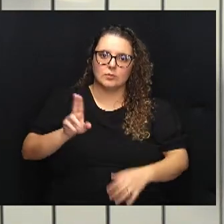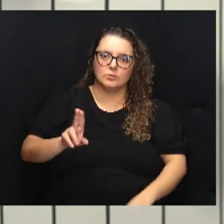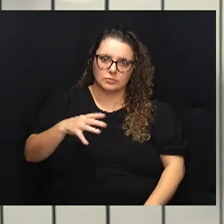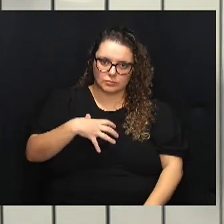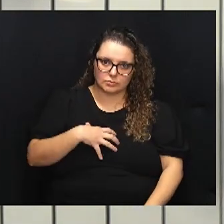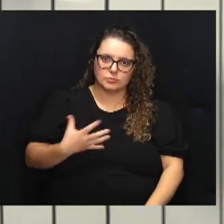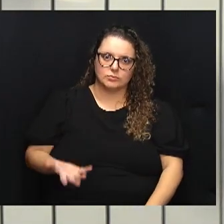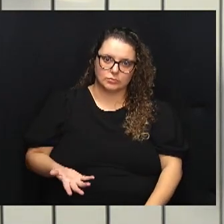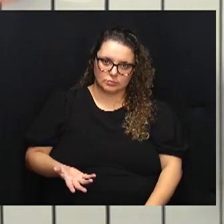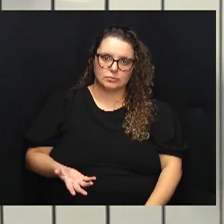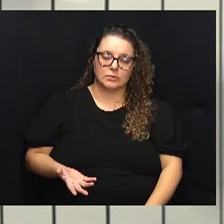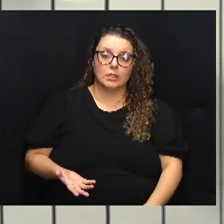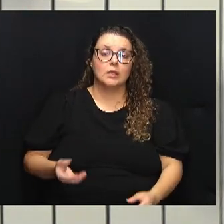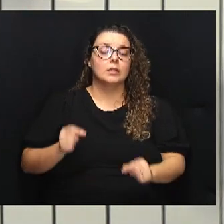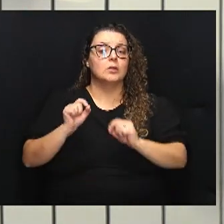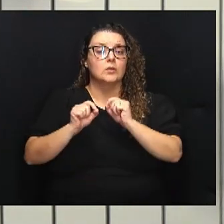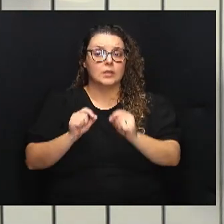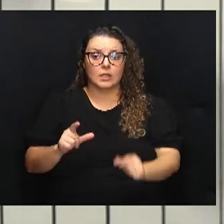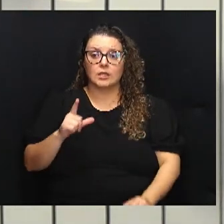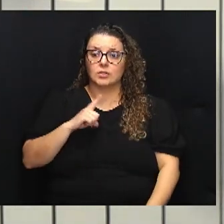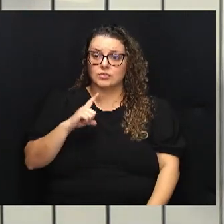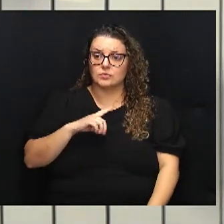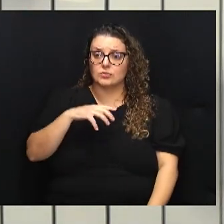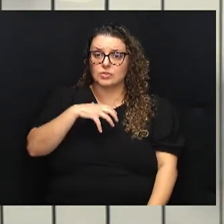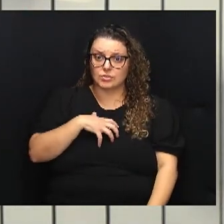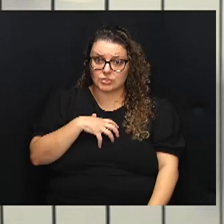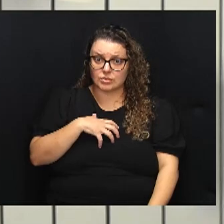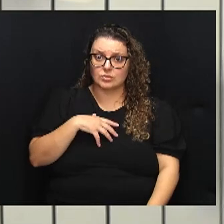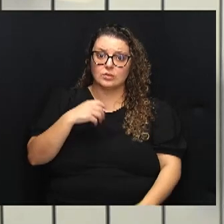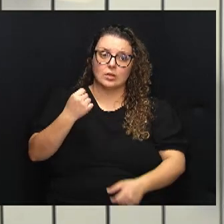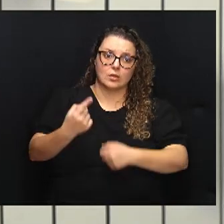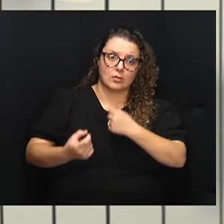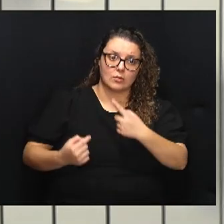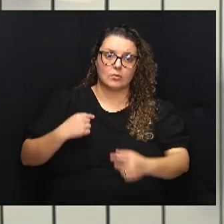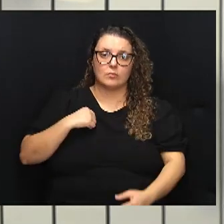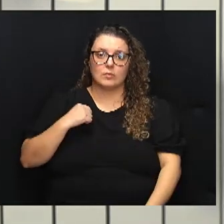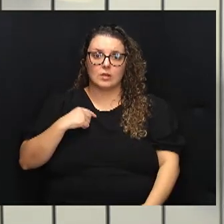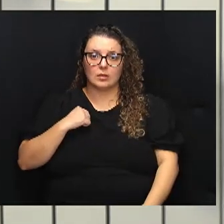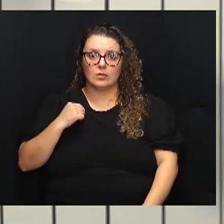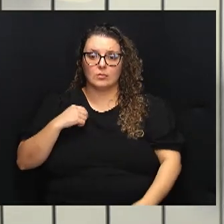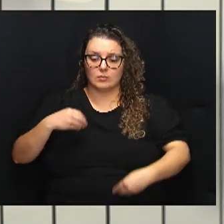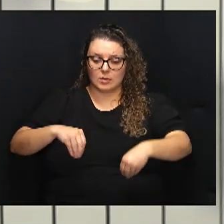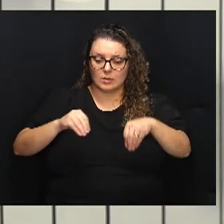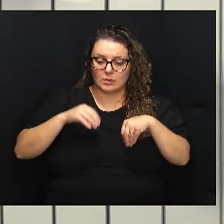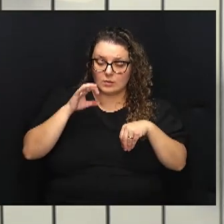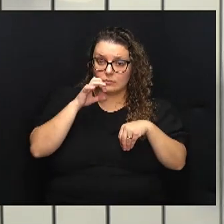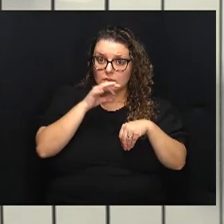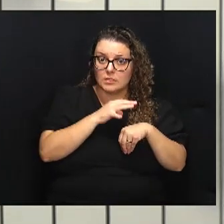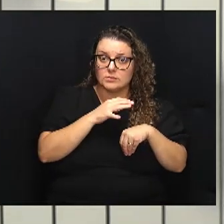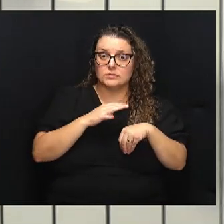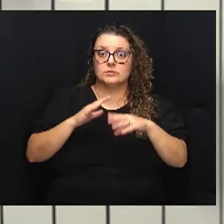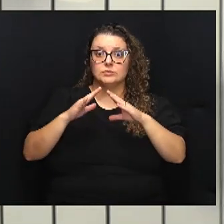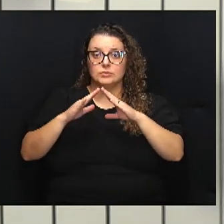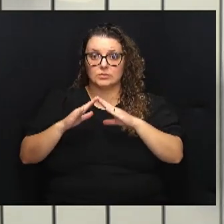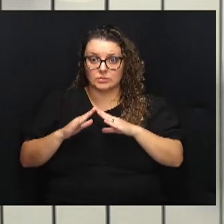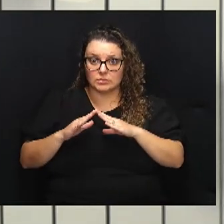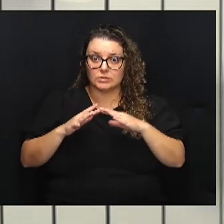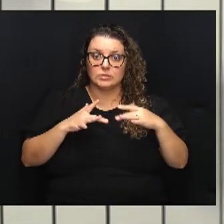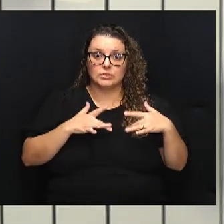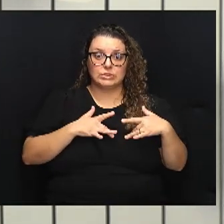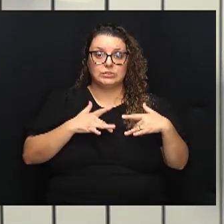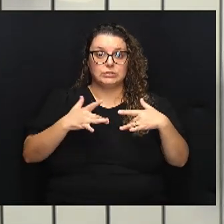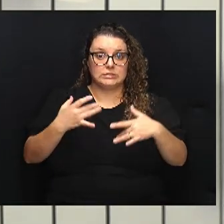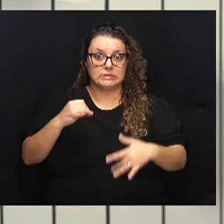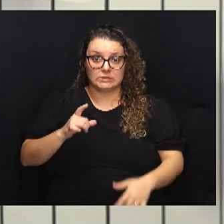de uso. Então, quem tiver condições, alguma roupa, alguma coberta aí na sua residência, doe se você